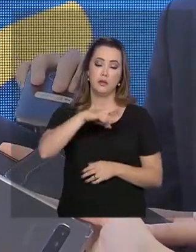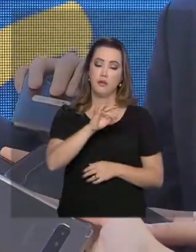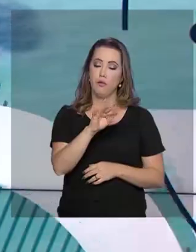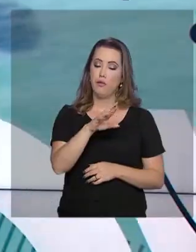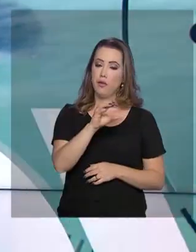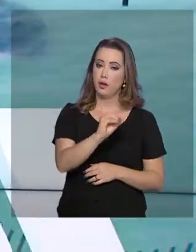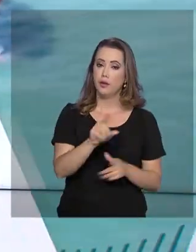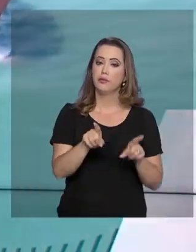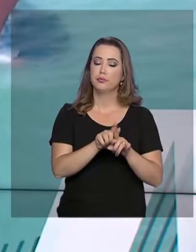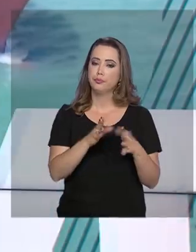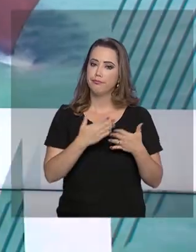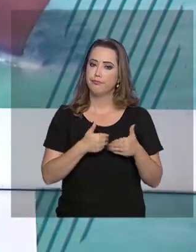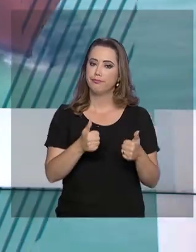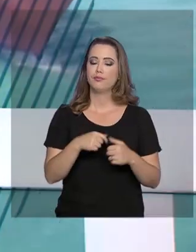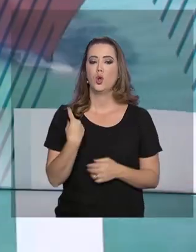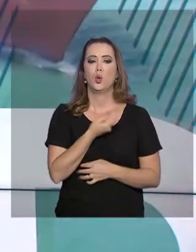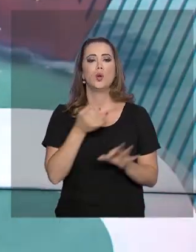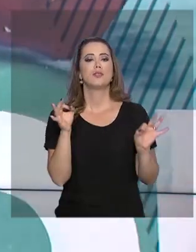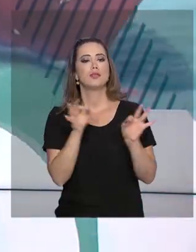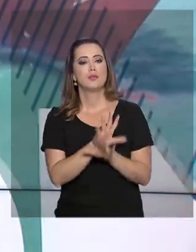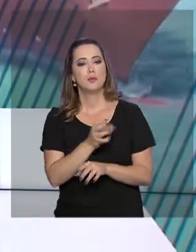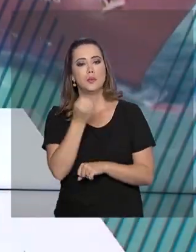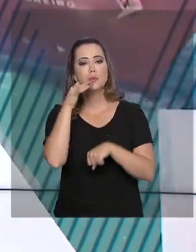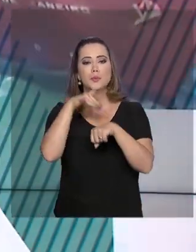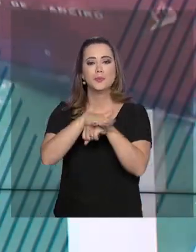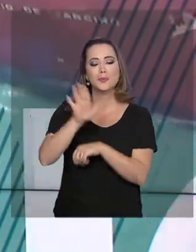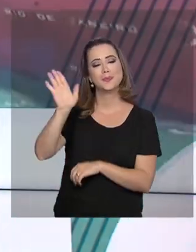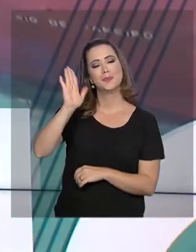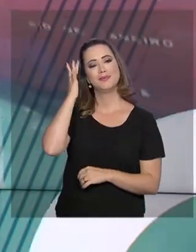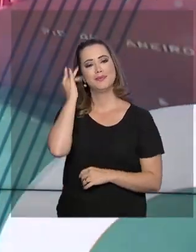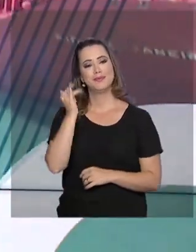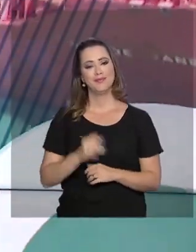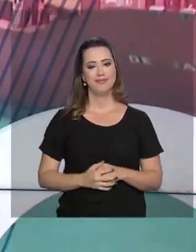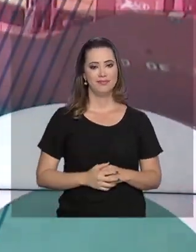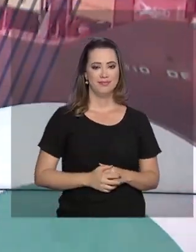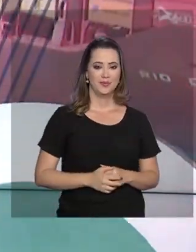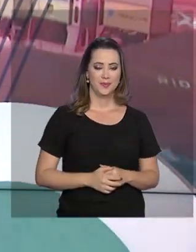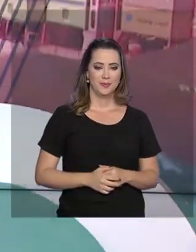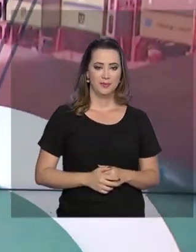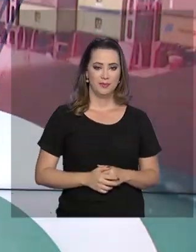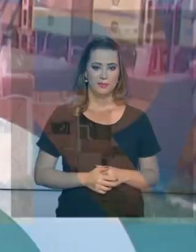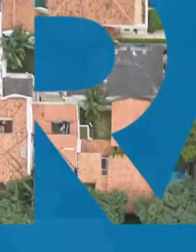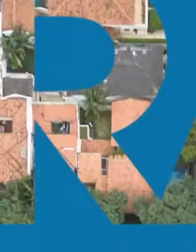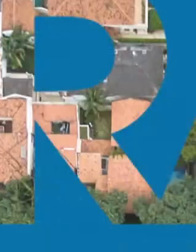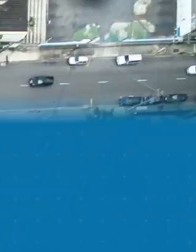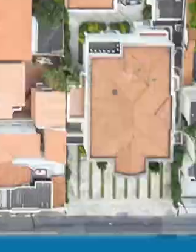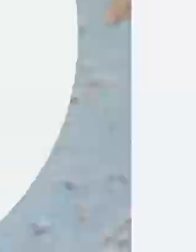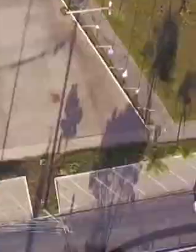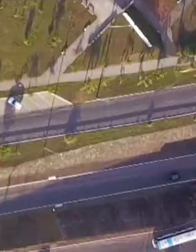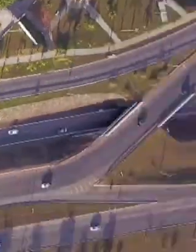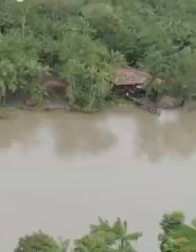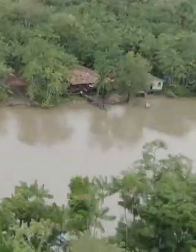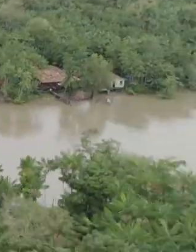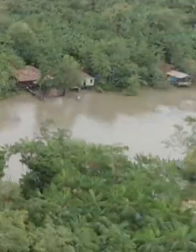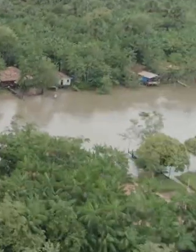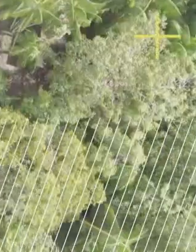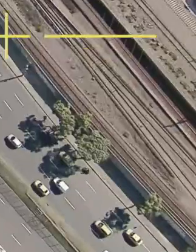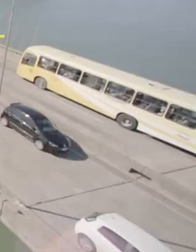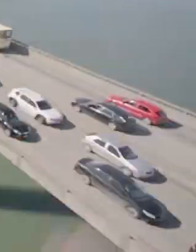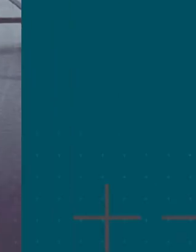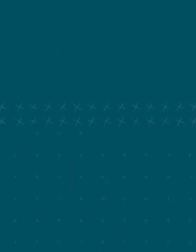sistema todo cresceu e eu vou ver ela agora termina aqui uma boa noite para você e até amanhã e